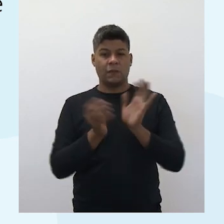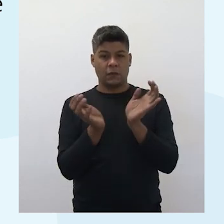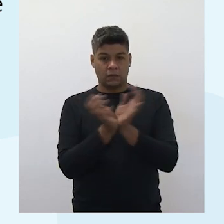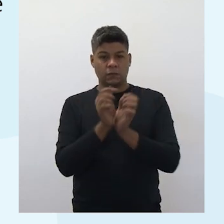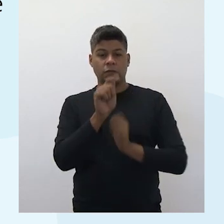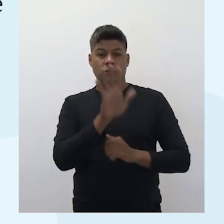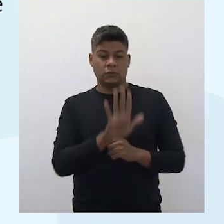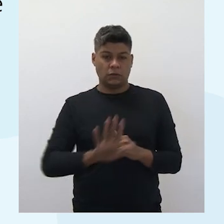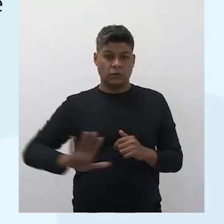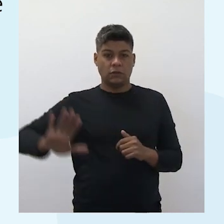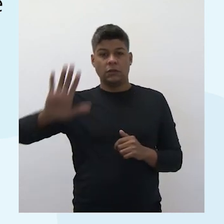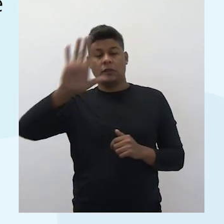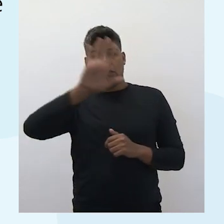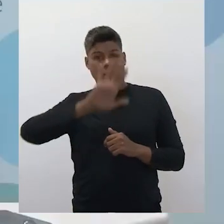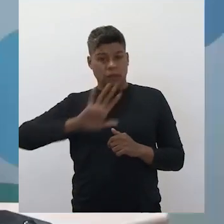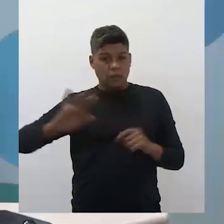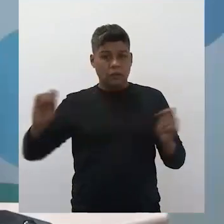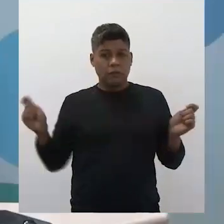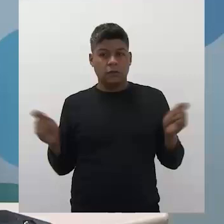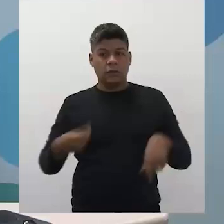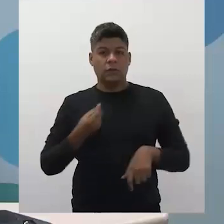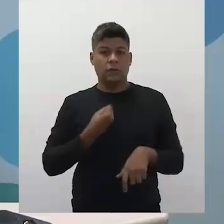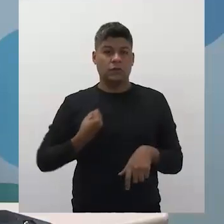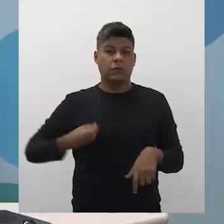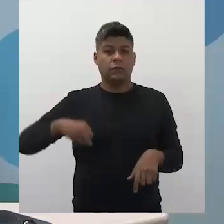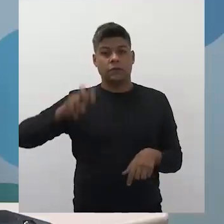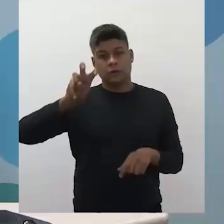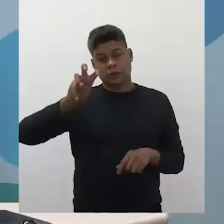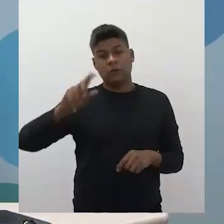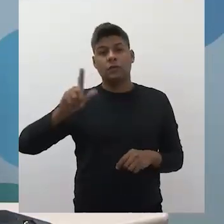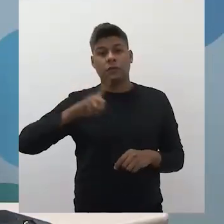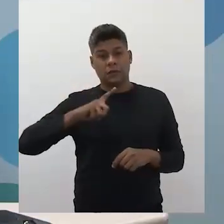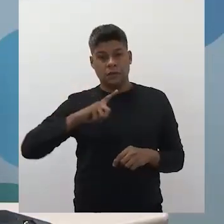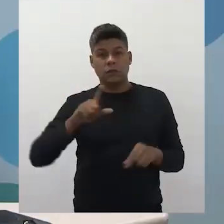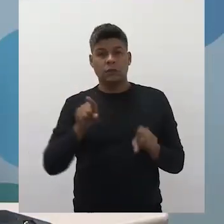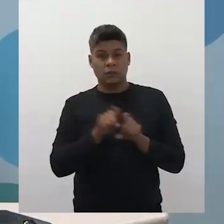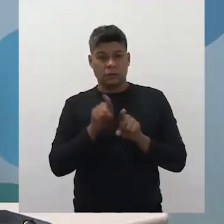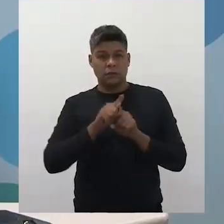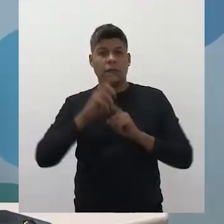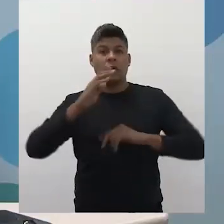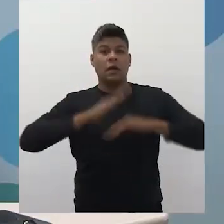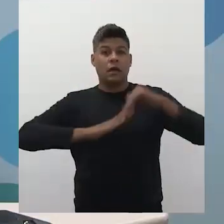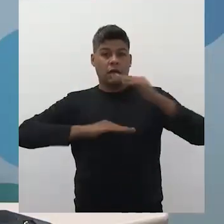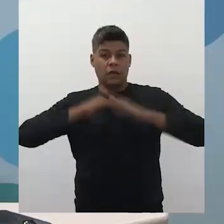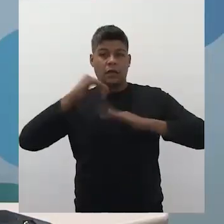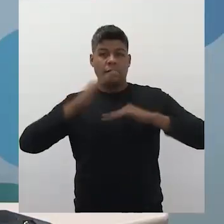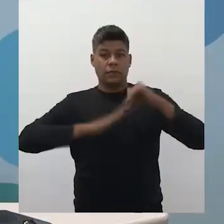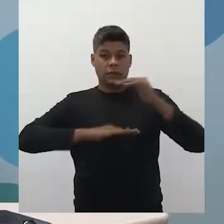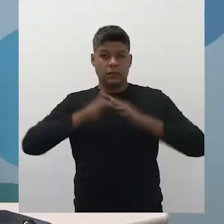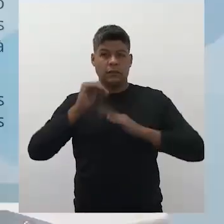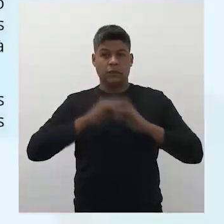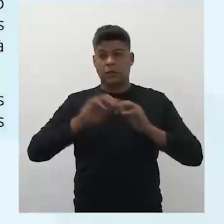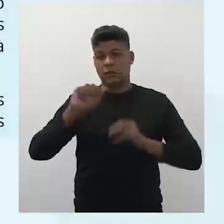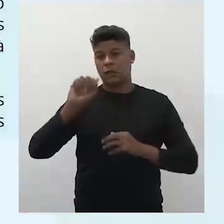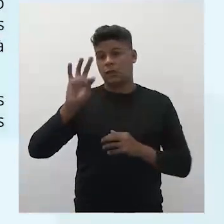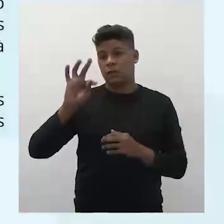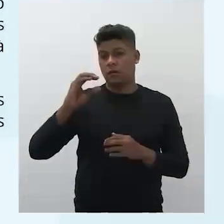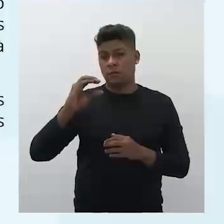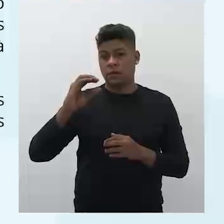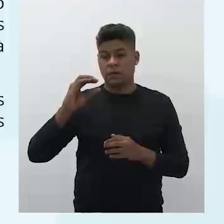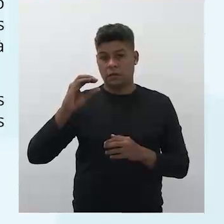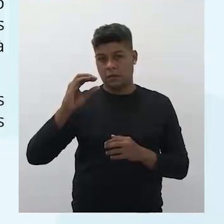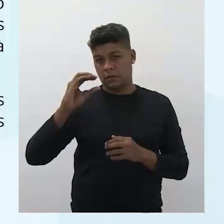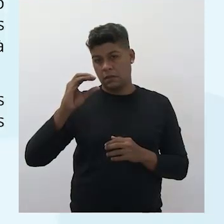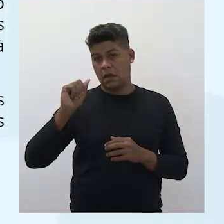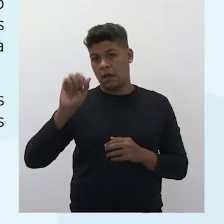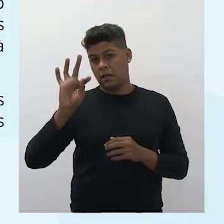gerais do currículo paulista, a competência número 5. Aí nós temos também as habilidades para esta ATPC, essenciais do